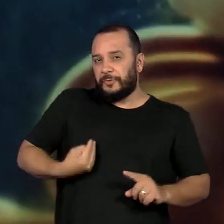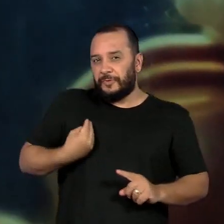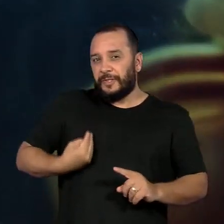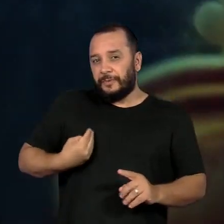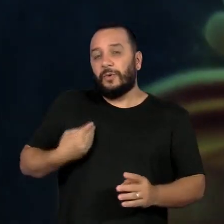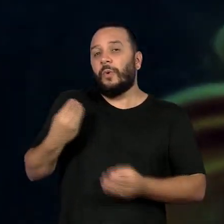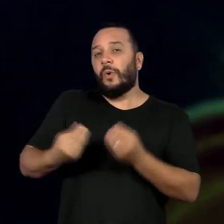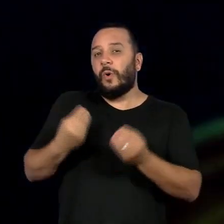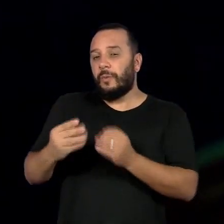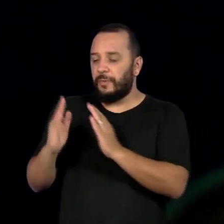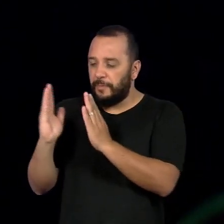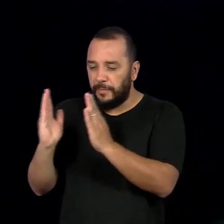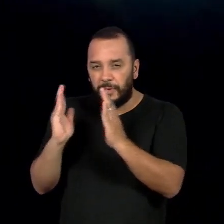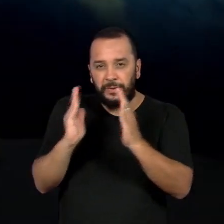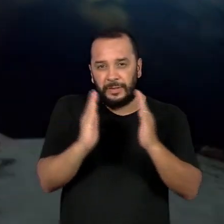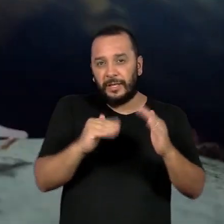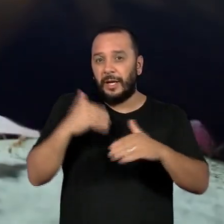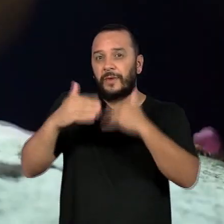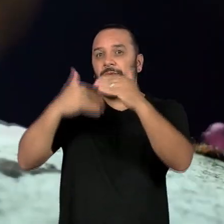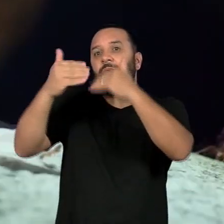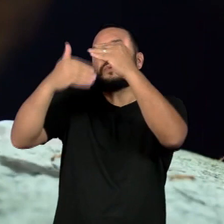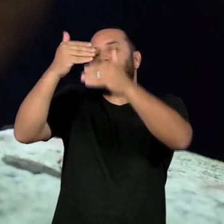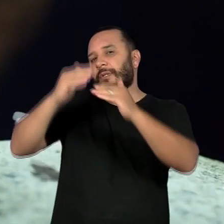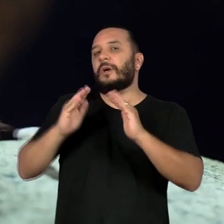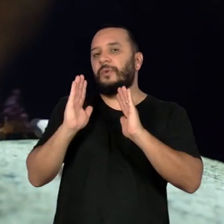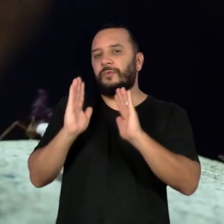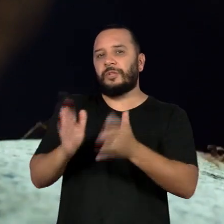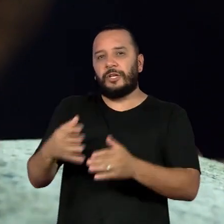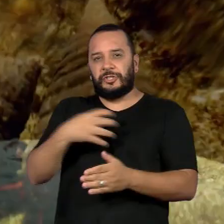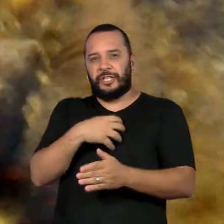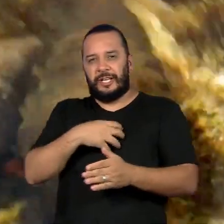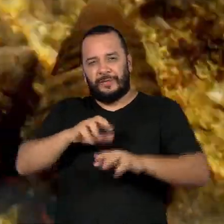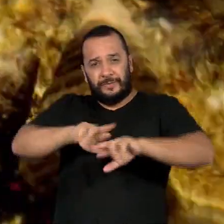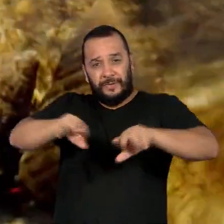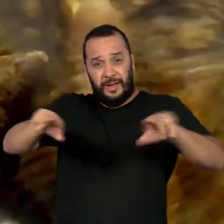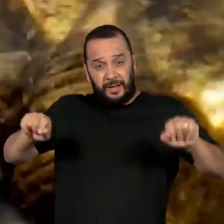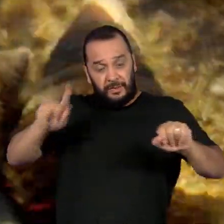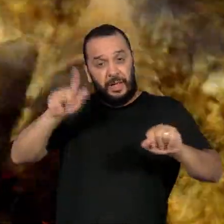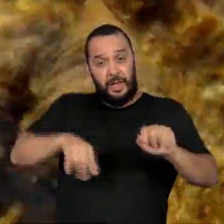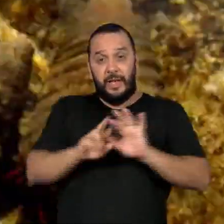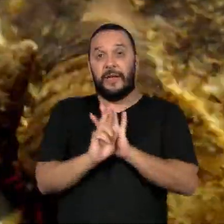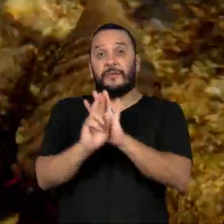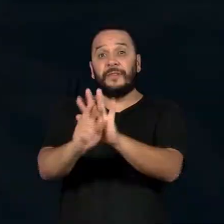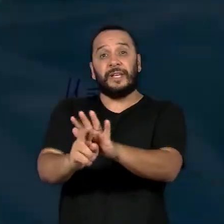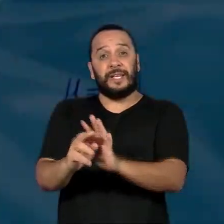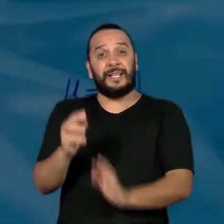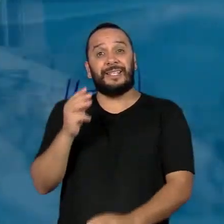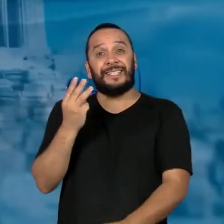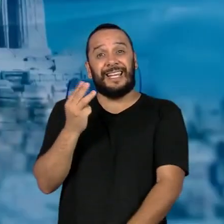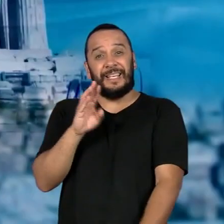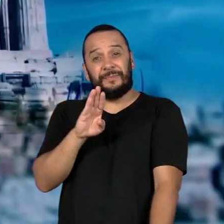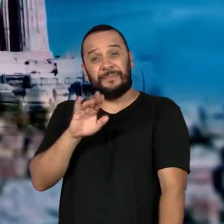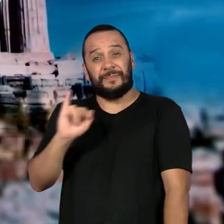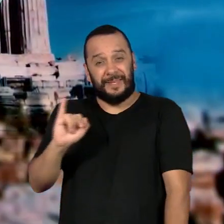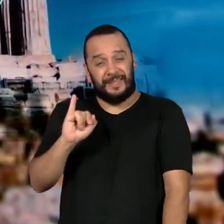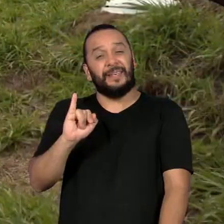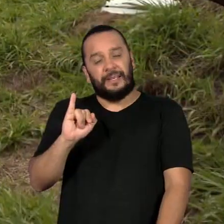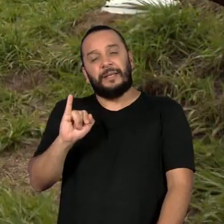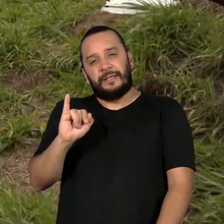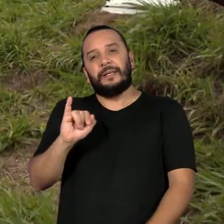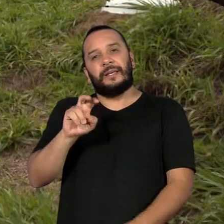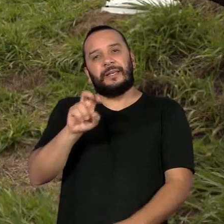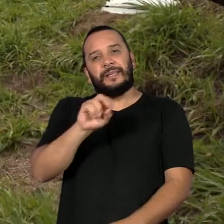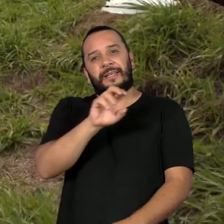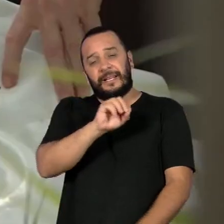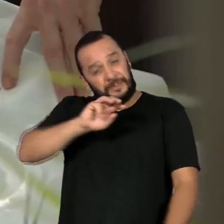de evolução de organismos em todas as suas formas, uma referência de mais de 3,5 bilhões de anos,